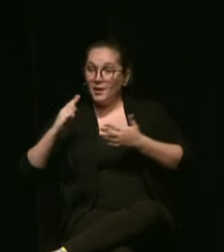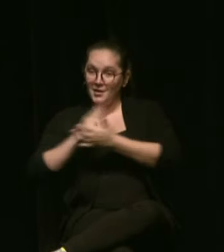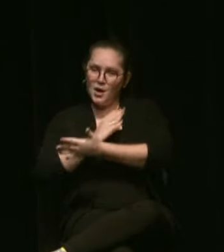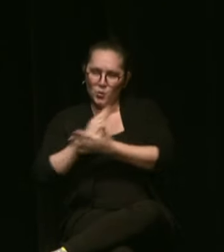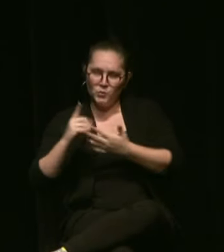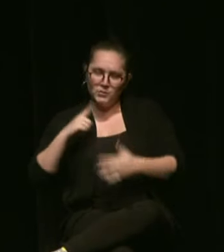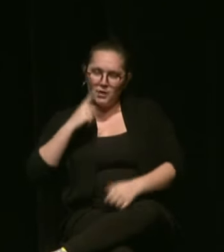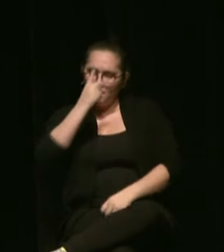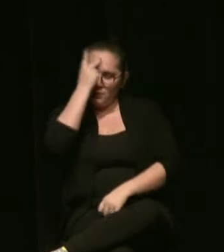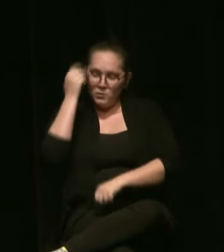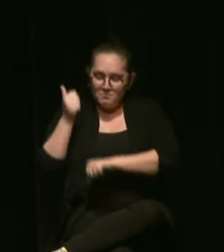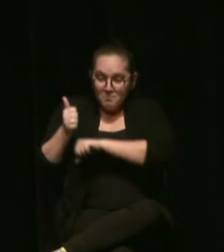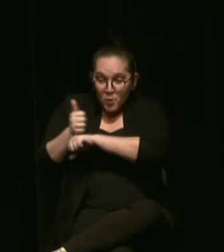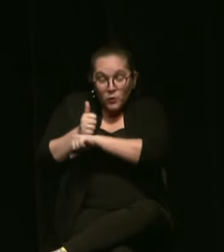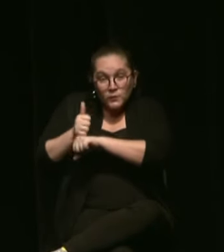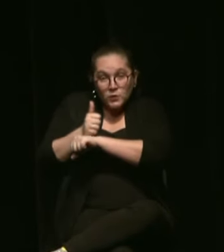até